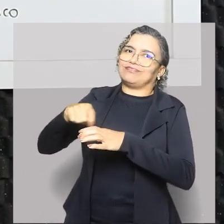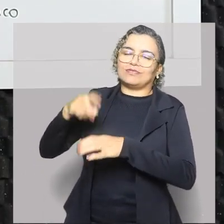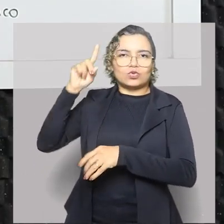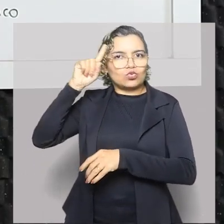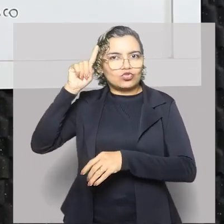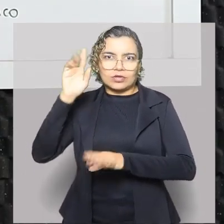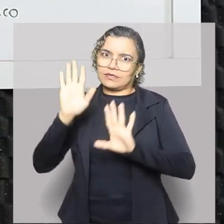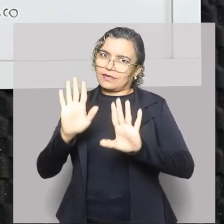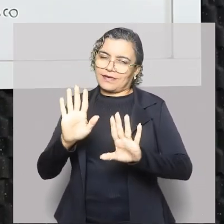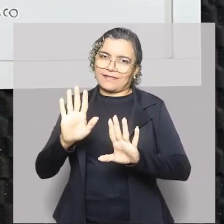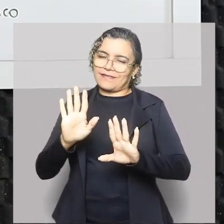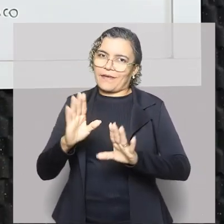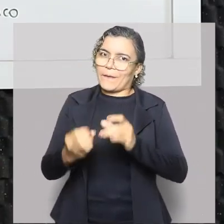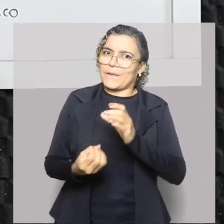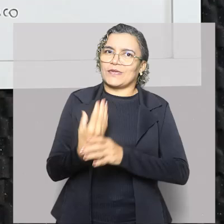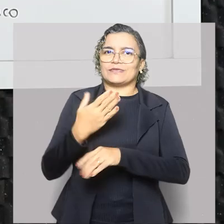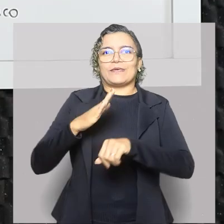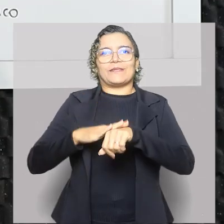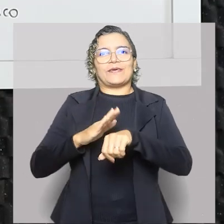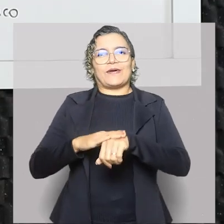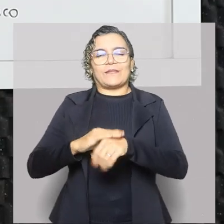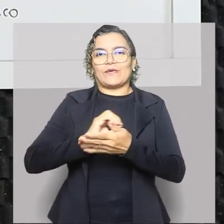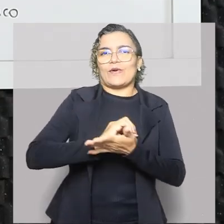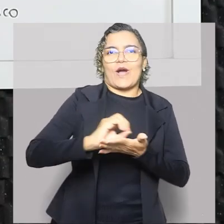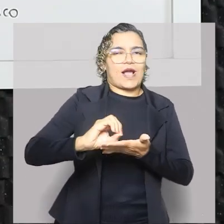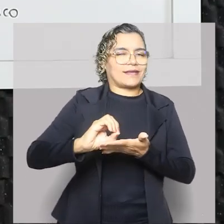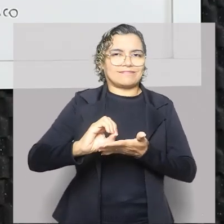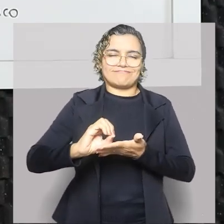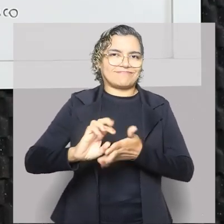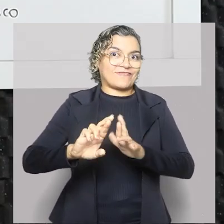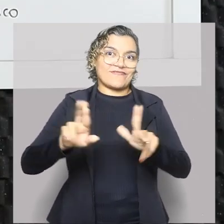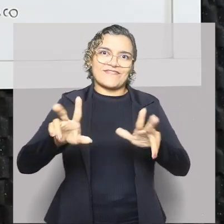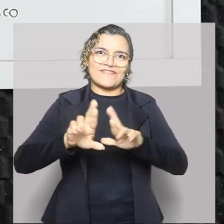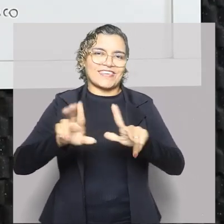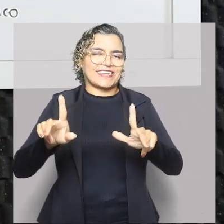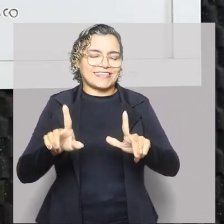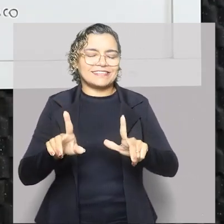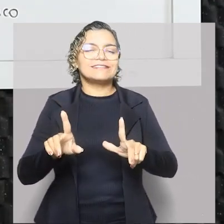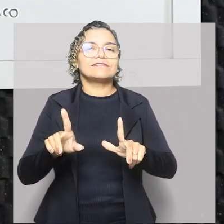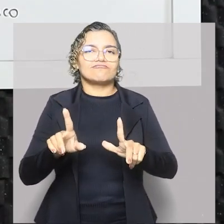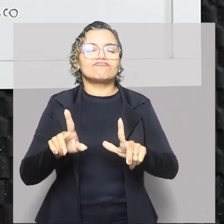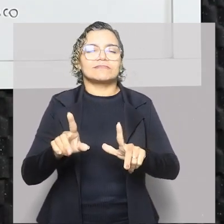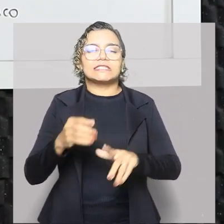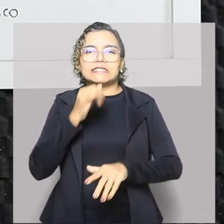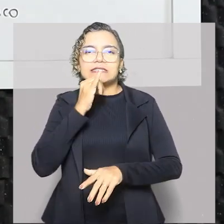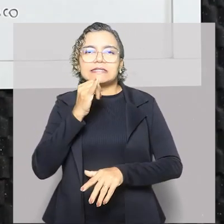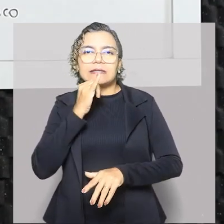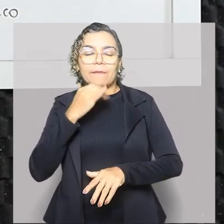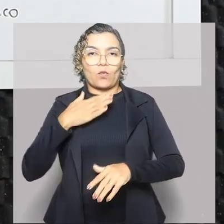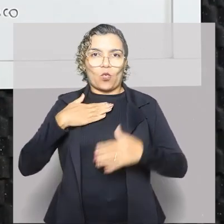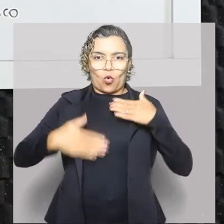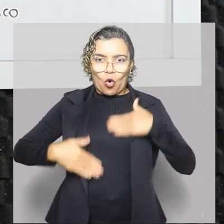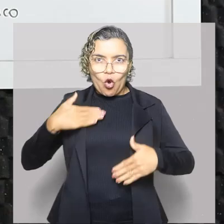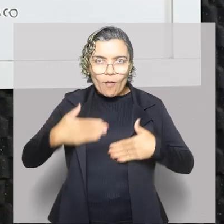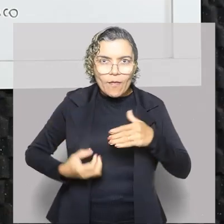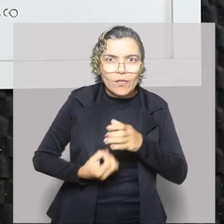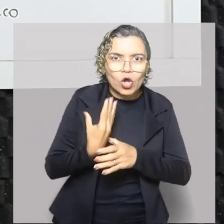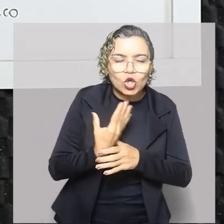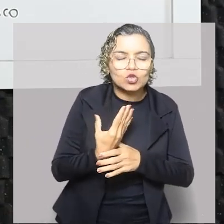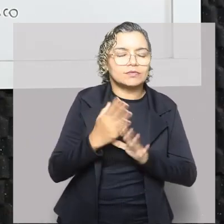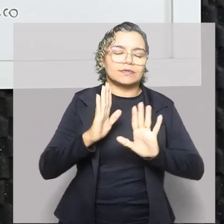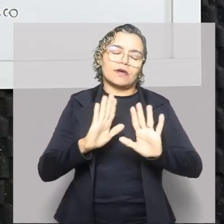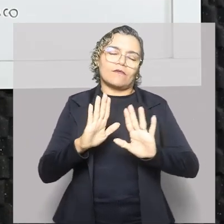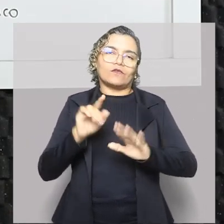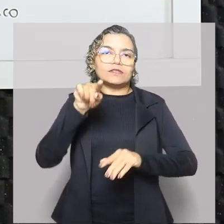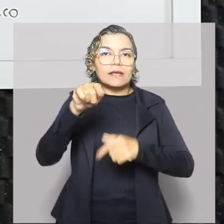Mas isso não é, né, uma produção orgânica, né? Isso não vem ali do teu próprio ser. Você precisa, inclusive, se alimentar